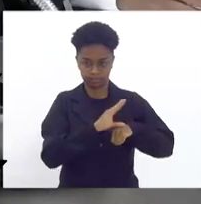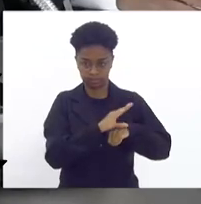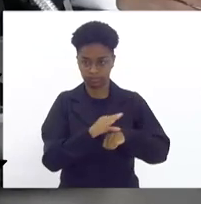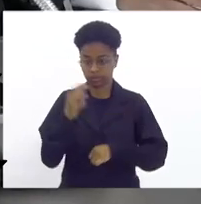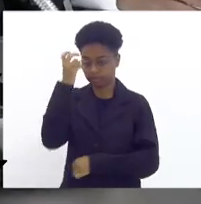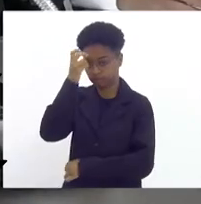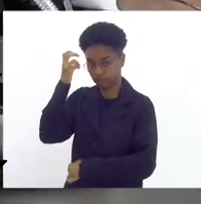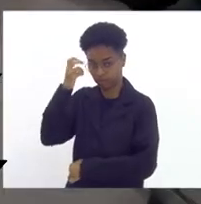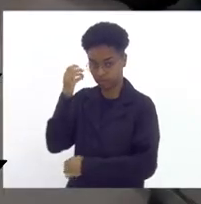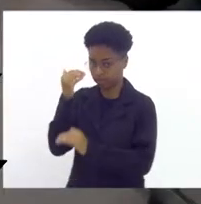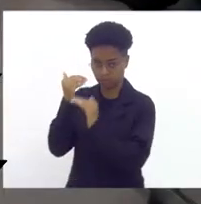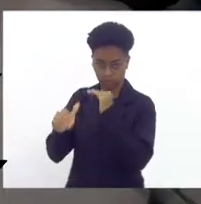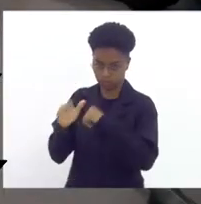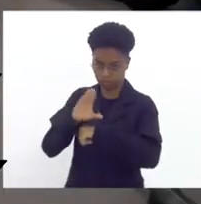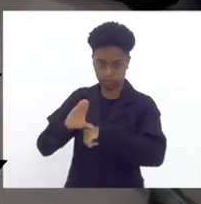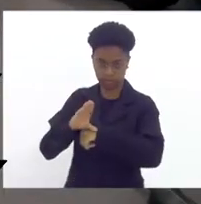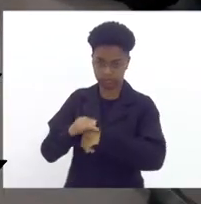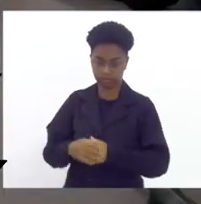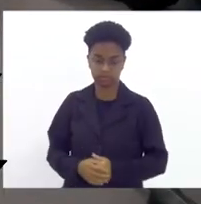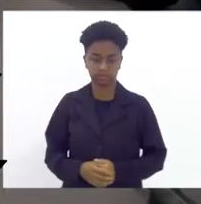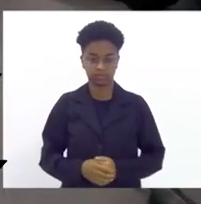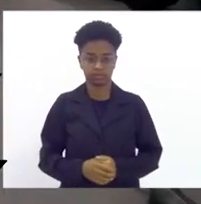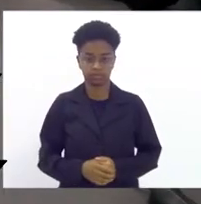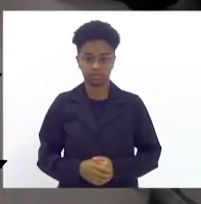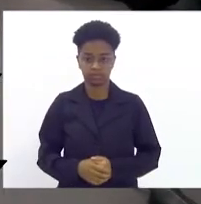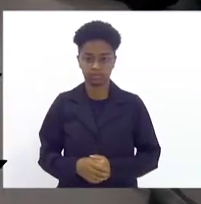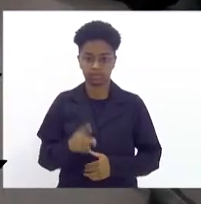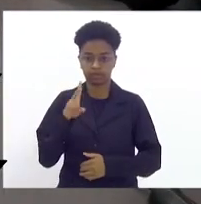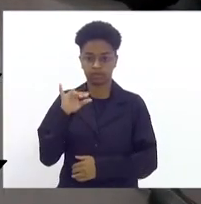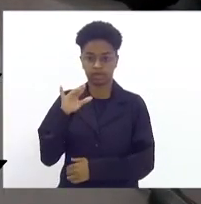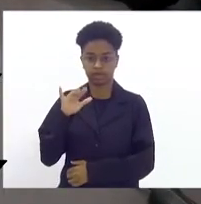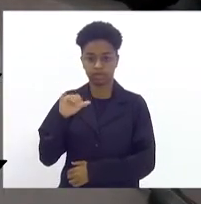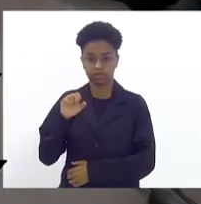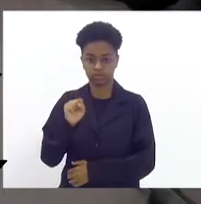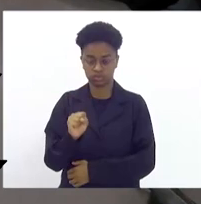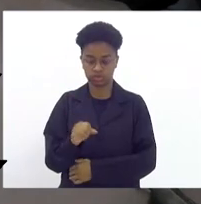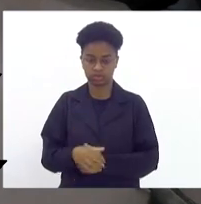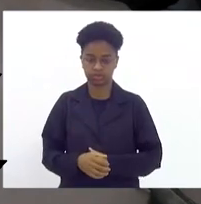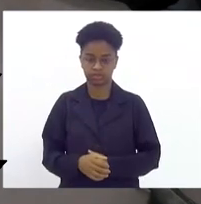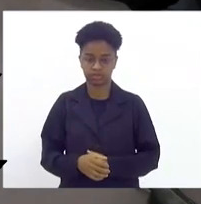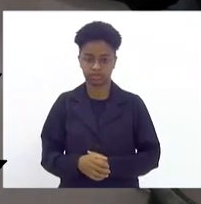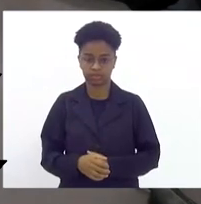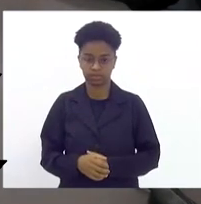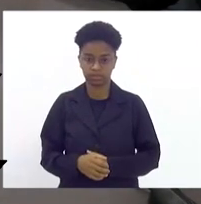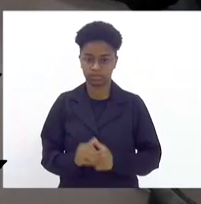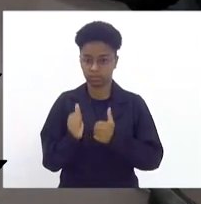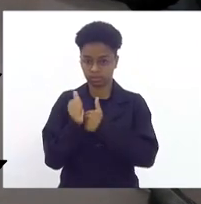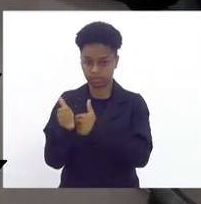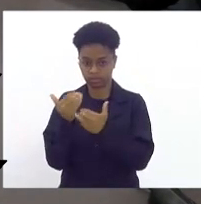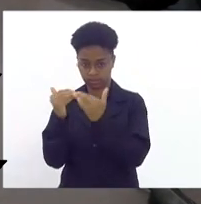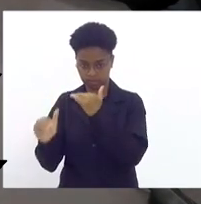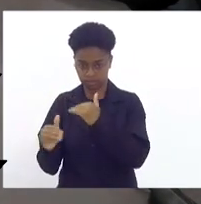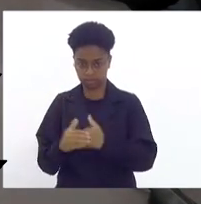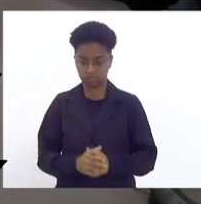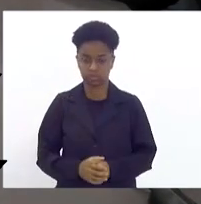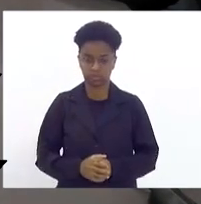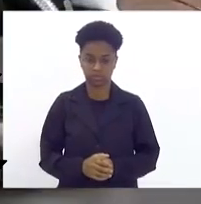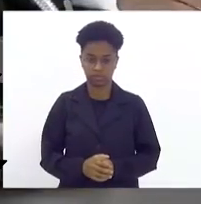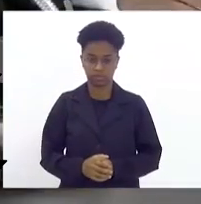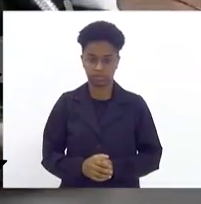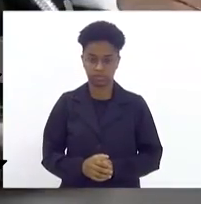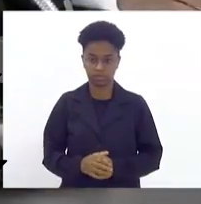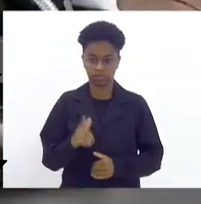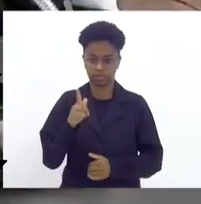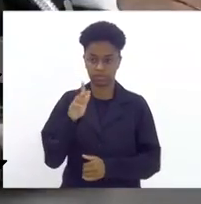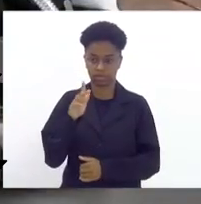Verônica. Inconstitucionalidade. Deputado Vinícius Cozolino. Acompanho a divergência. Deputado